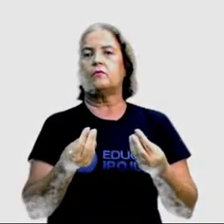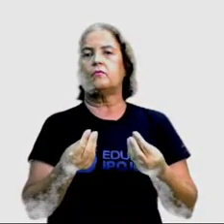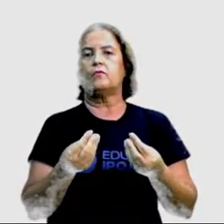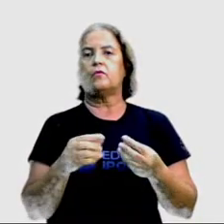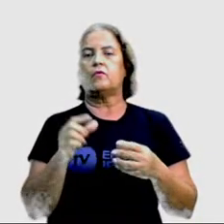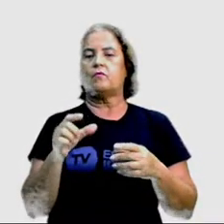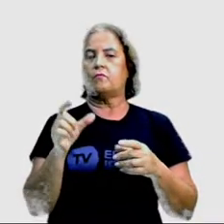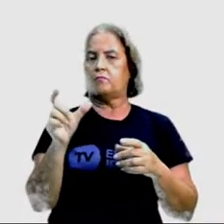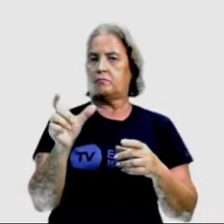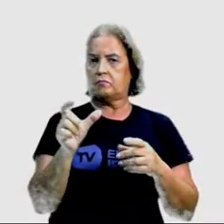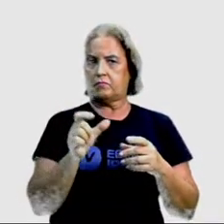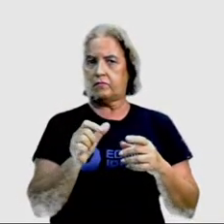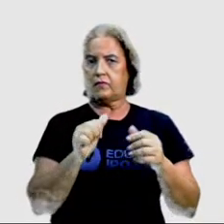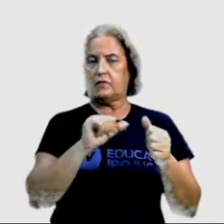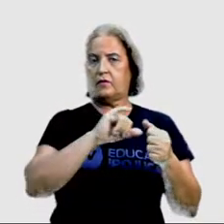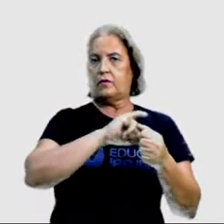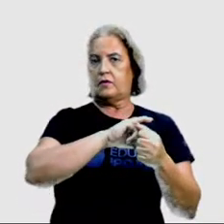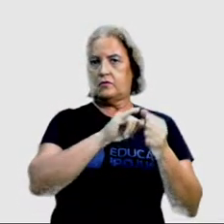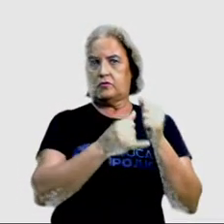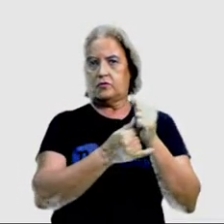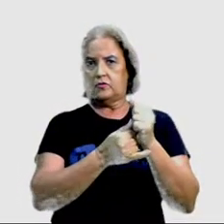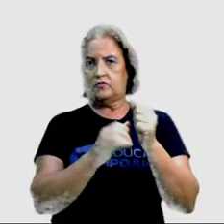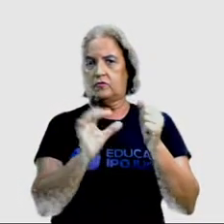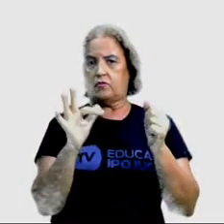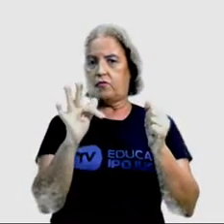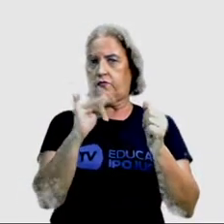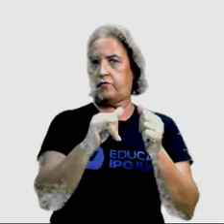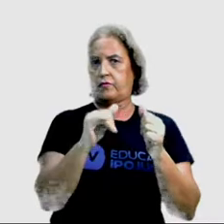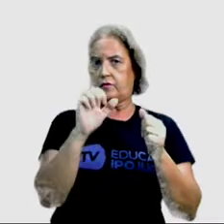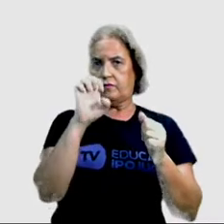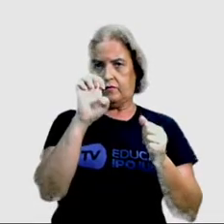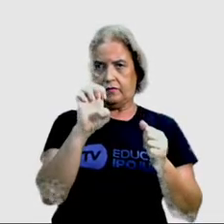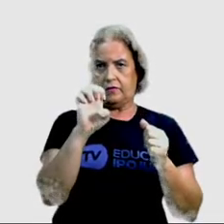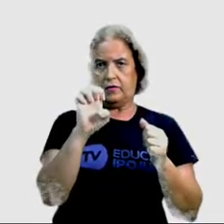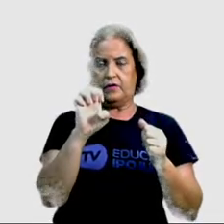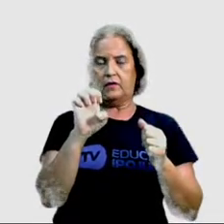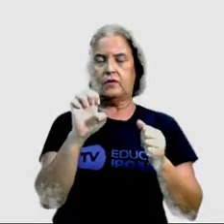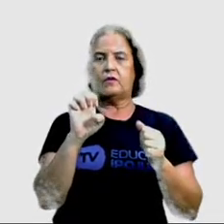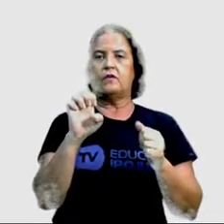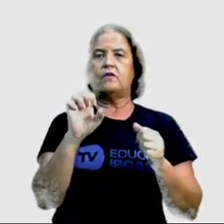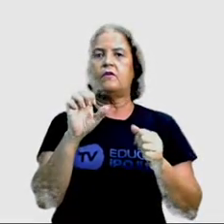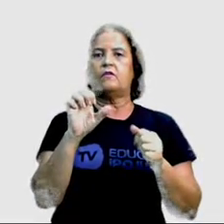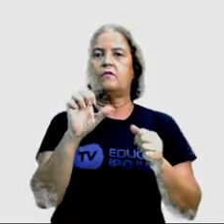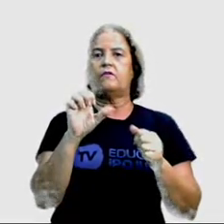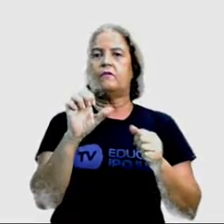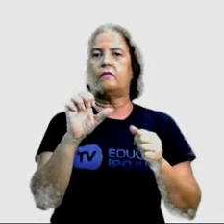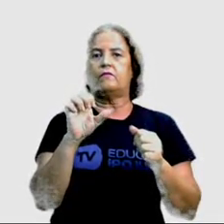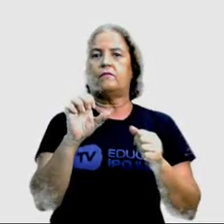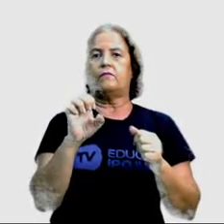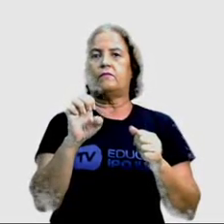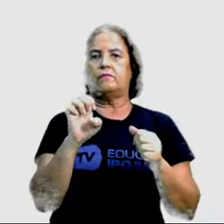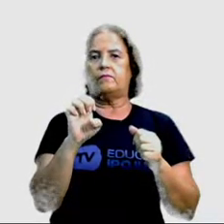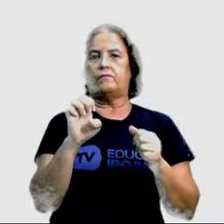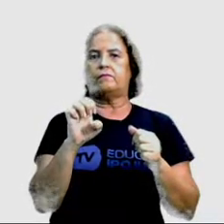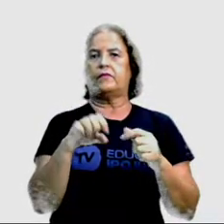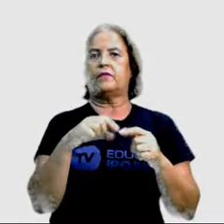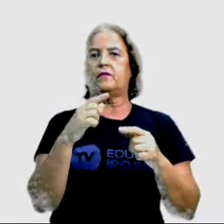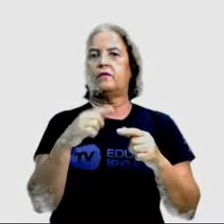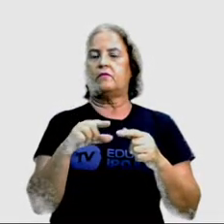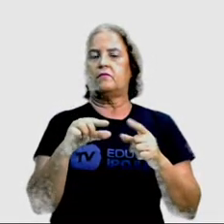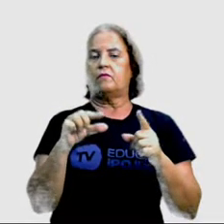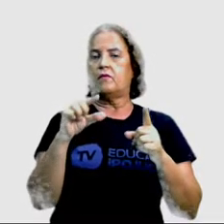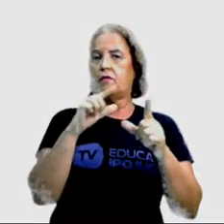pegar o adjetivo, né, que termina em E e vamos repetir, vamos repetir a